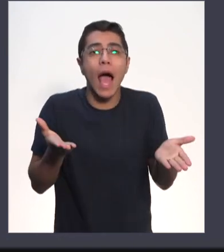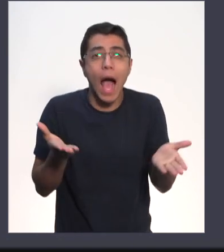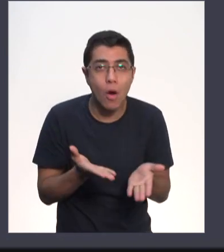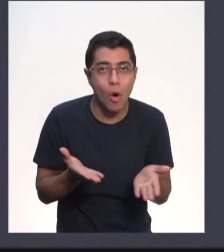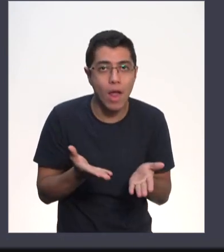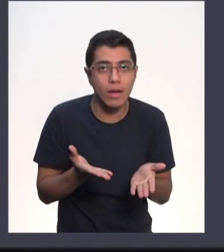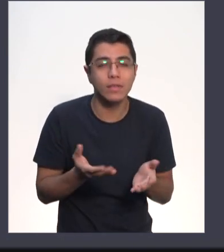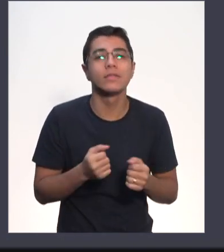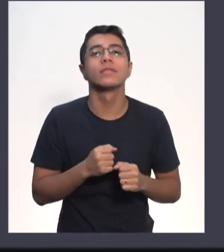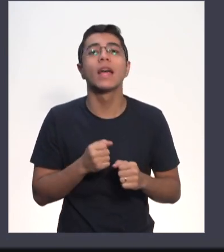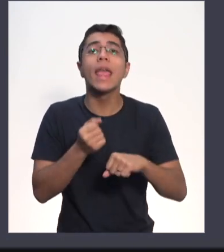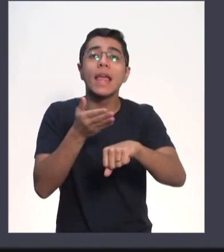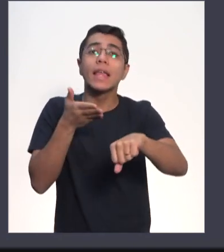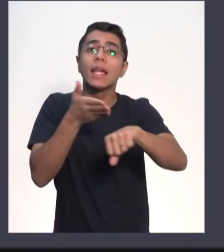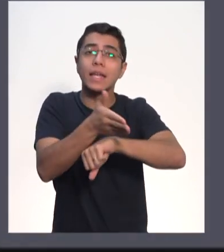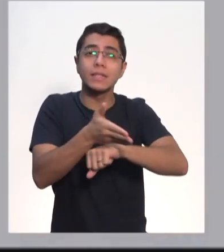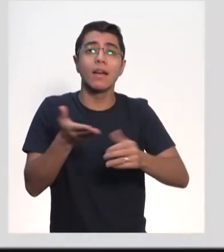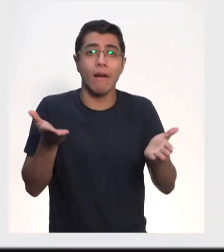Ingressar Agora.